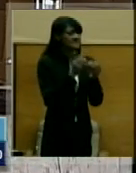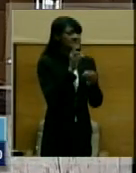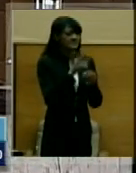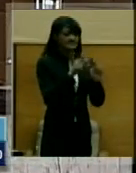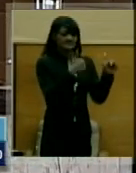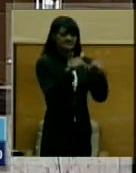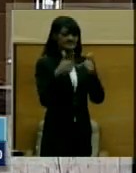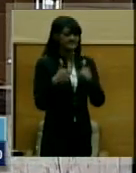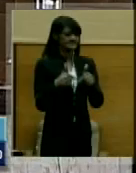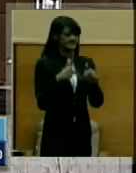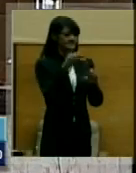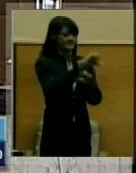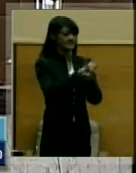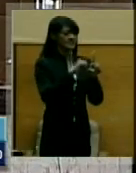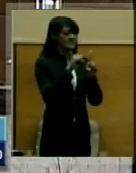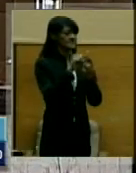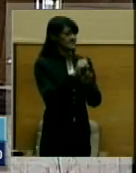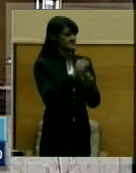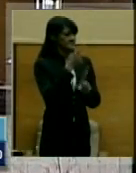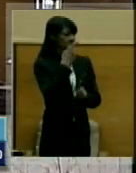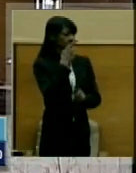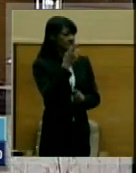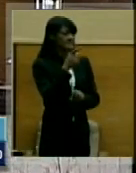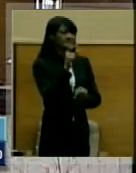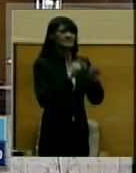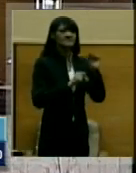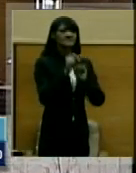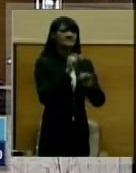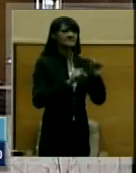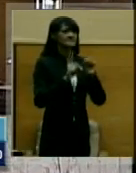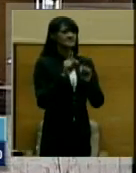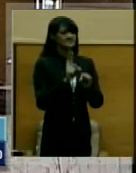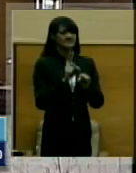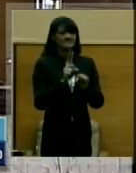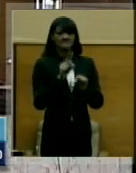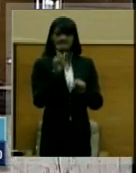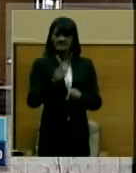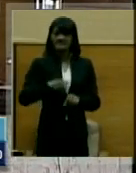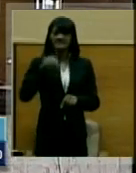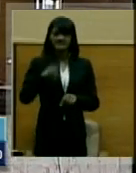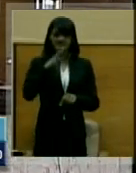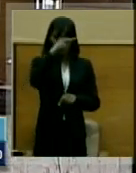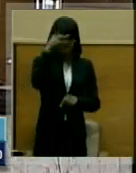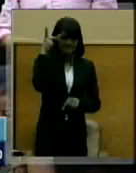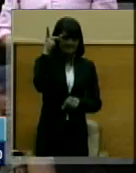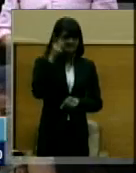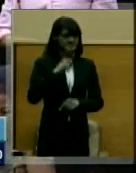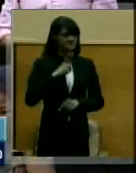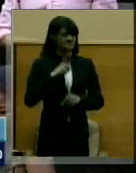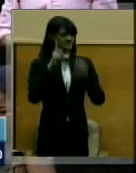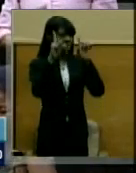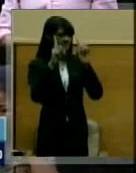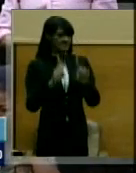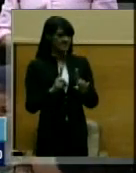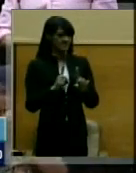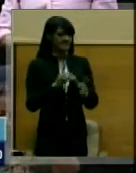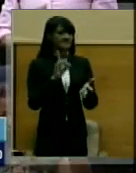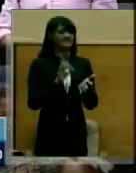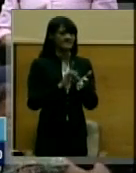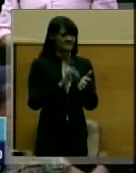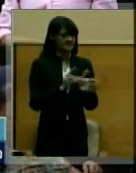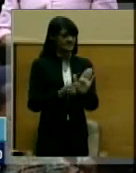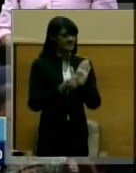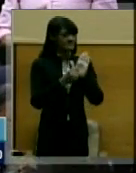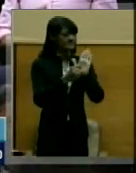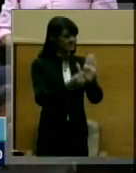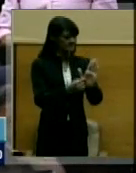sociedade julga serem improváveis para quem tem uma deficiência. Ora, aí está exatamente a